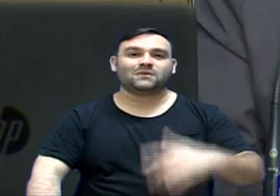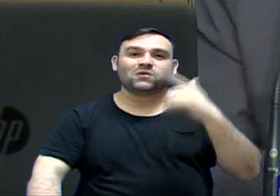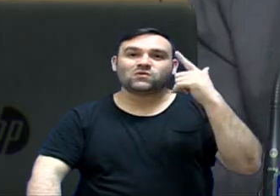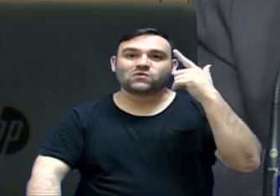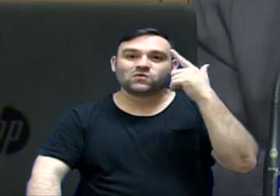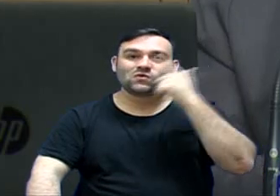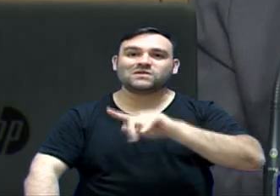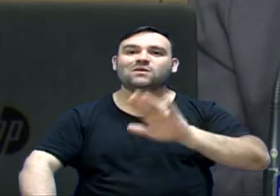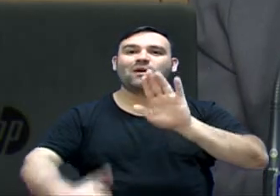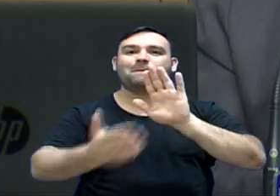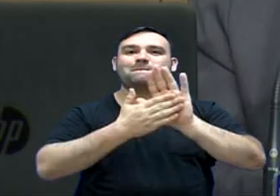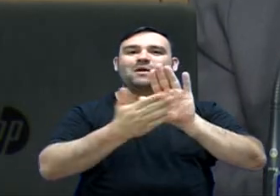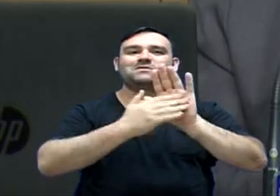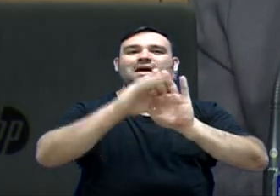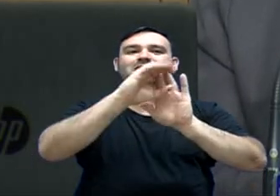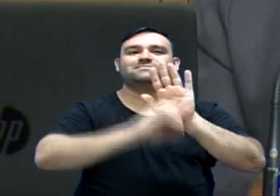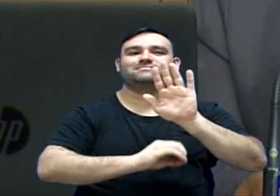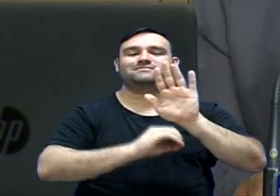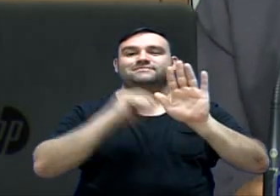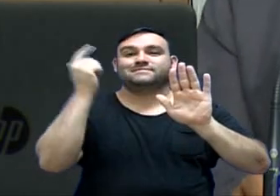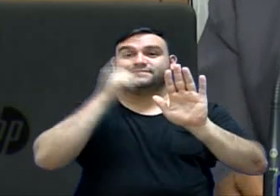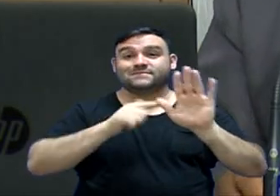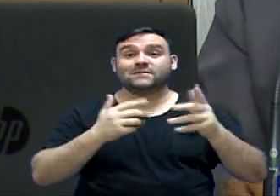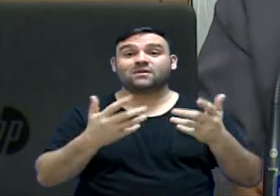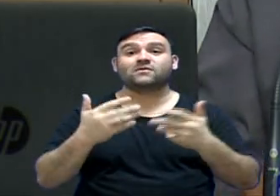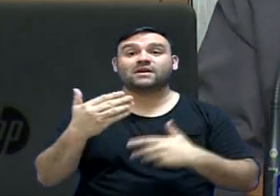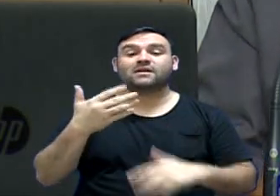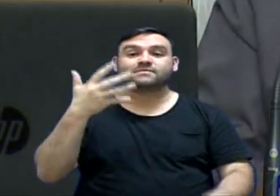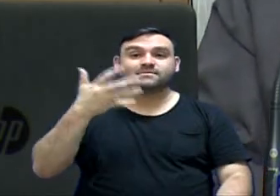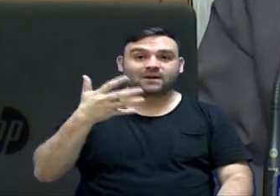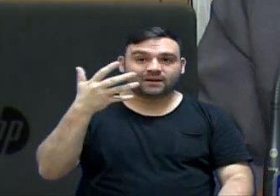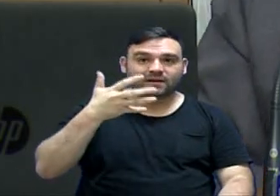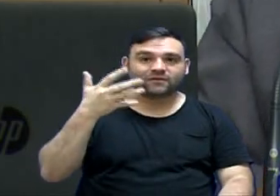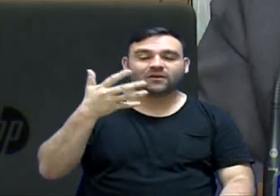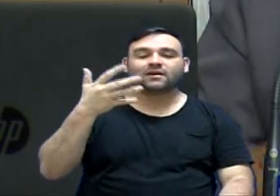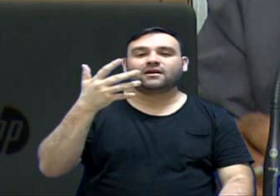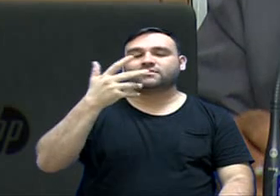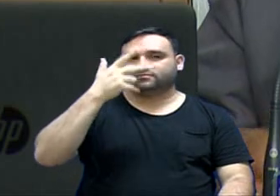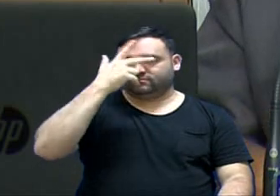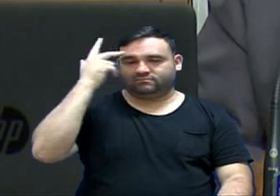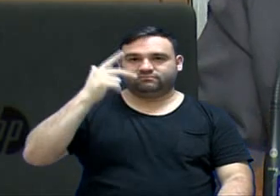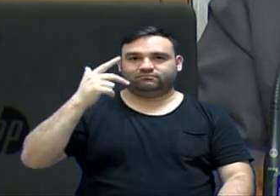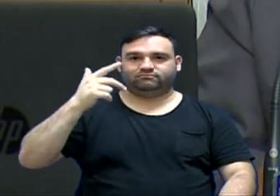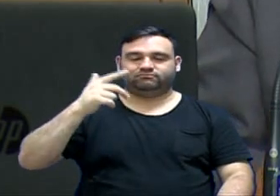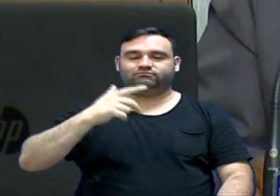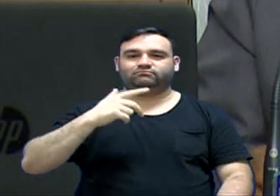conseguimos zerar a nossa pauta, Luiz. Eu gostaria de passar a palavra para o cerimonial,